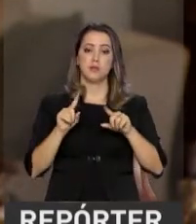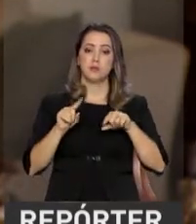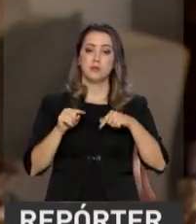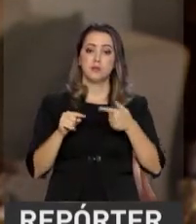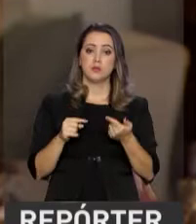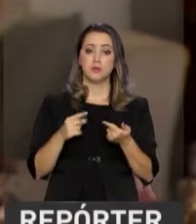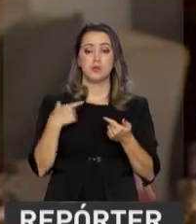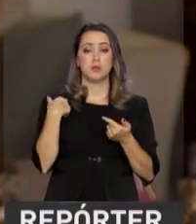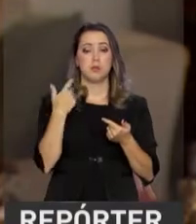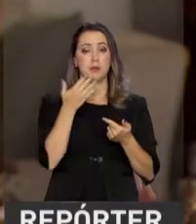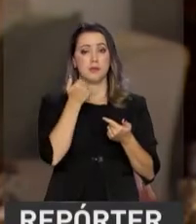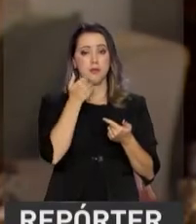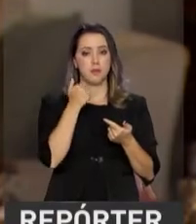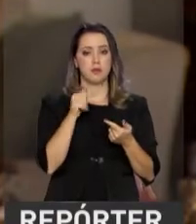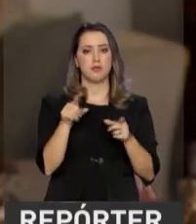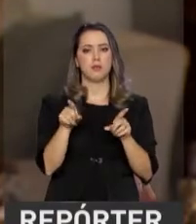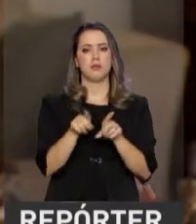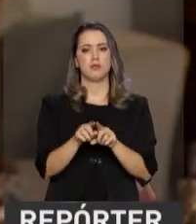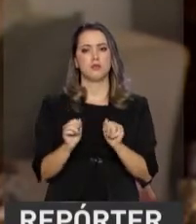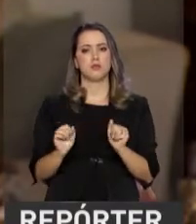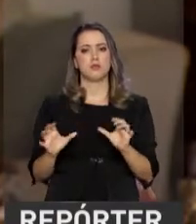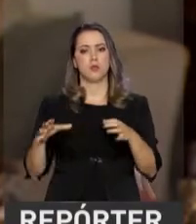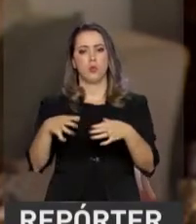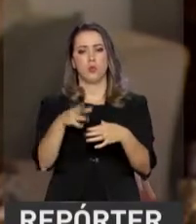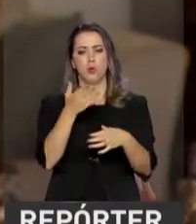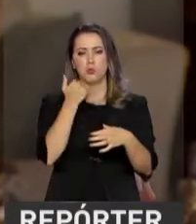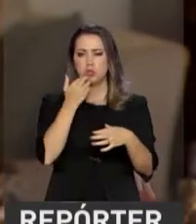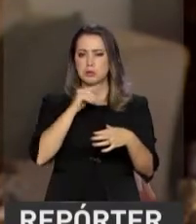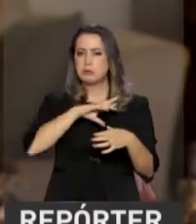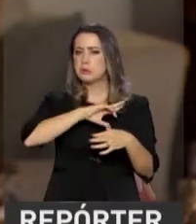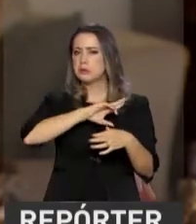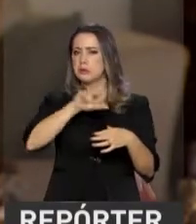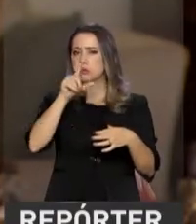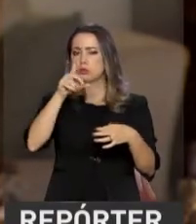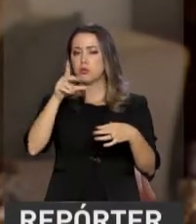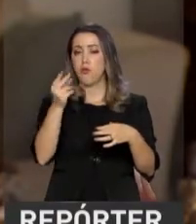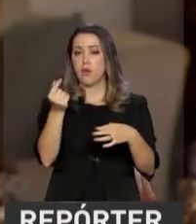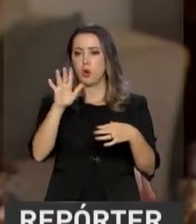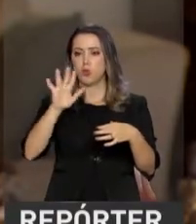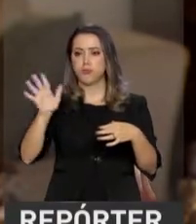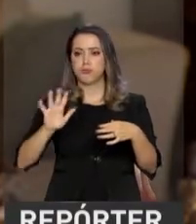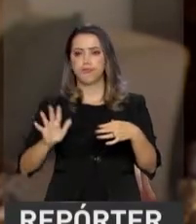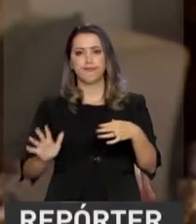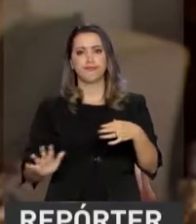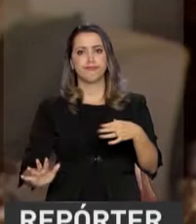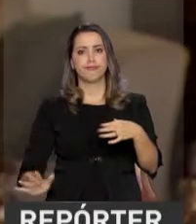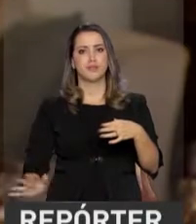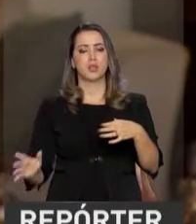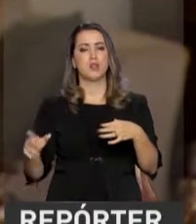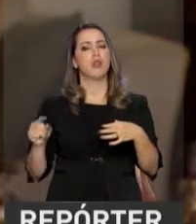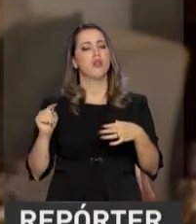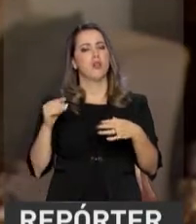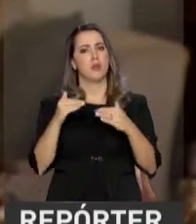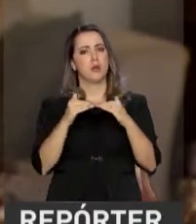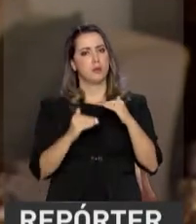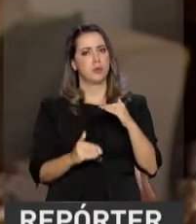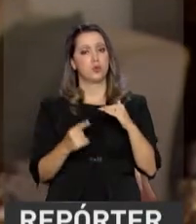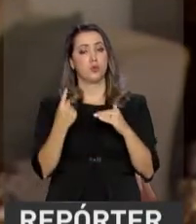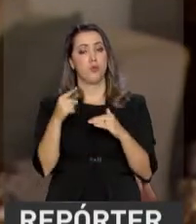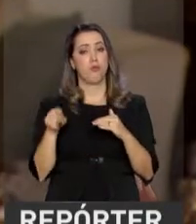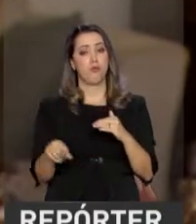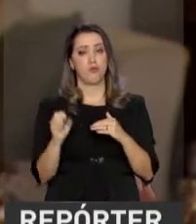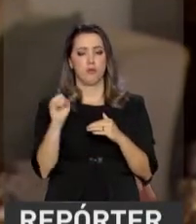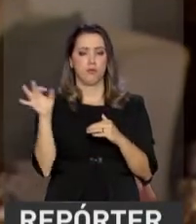A alimentação índia, o conjunto da alimentação teve deflação, numa queda, se não me engano, de